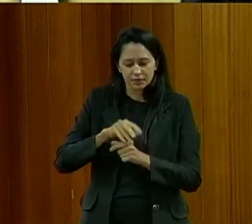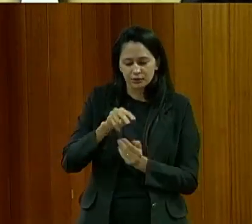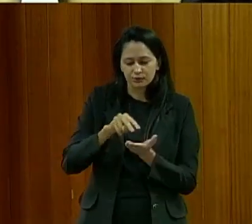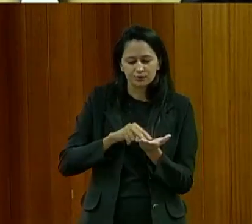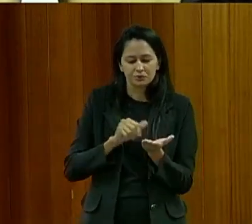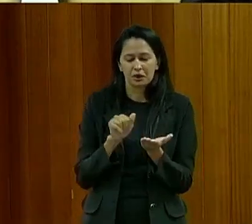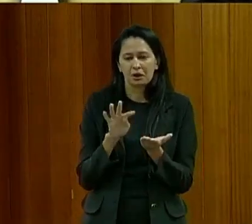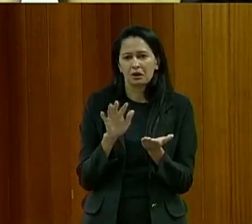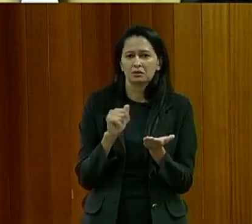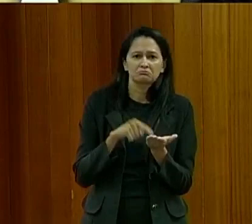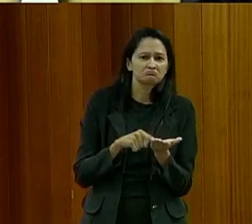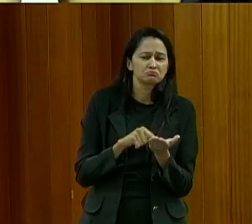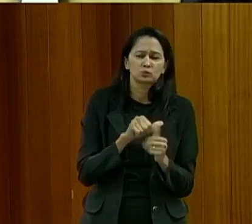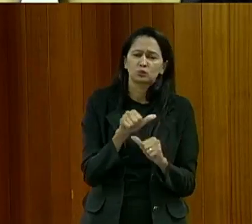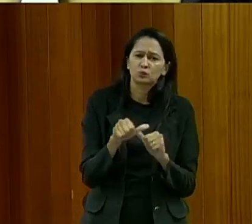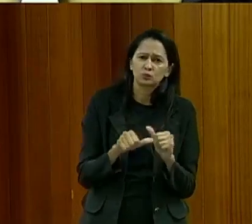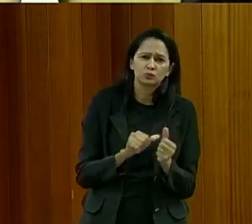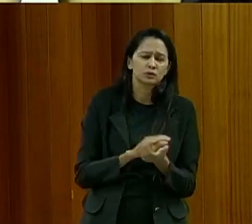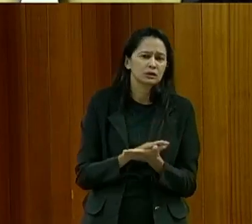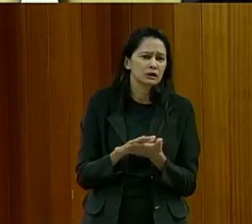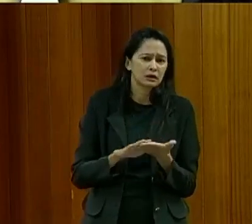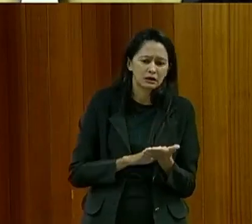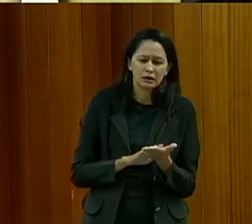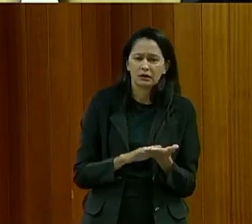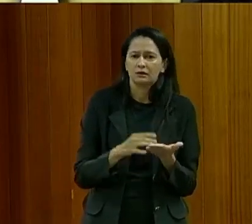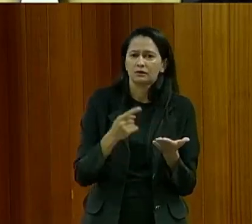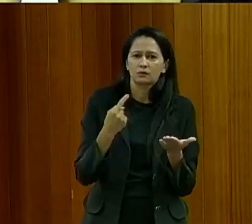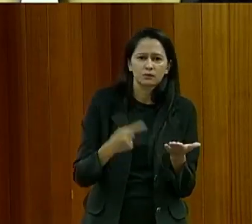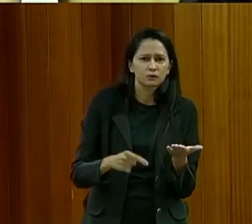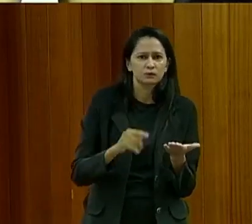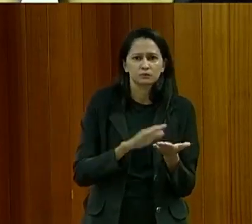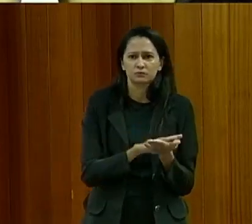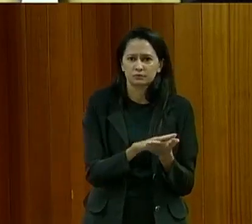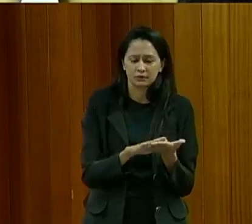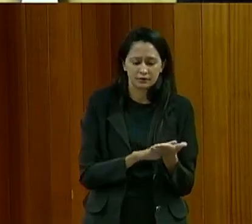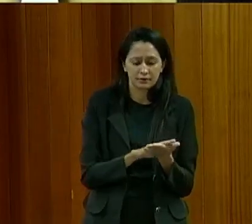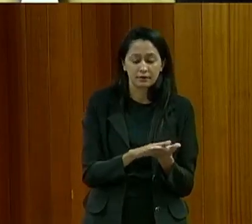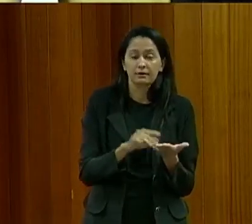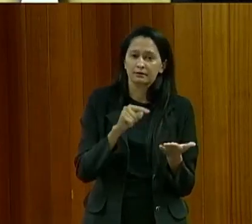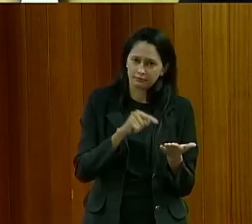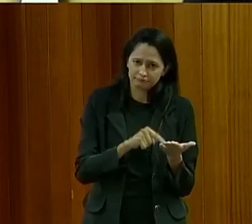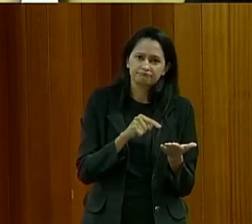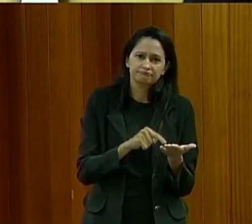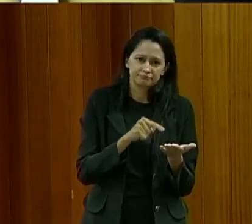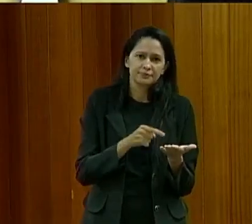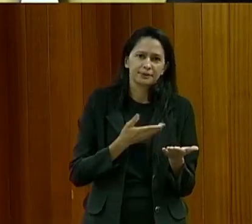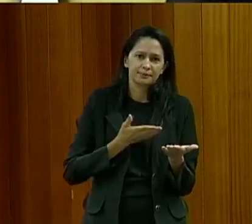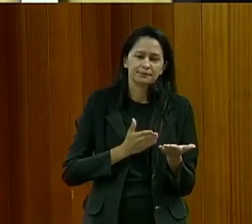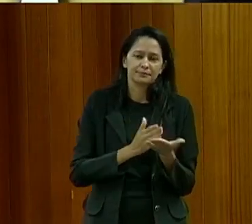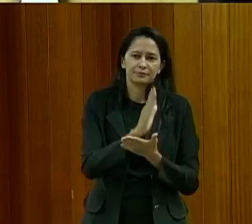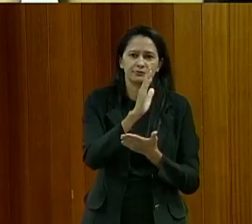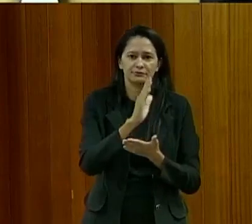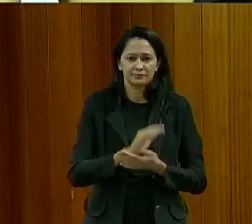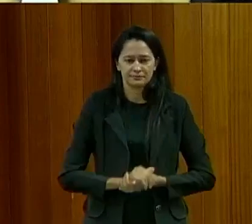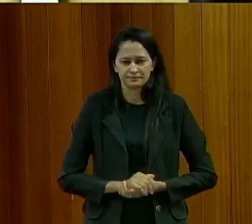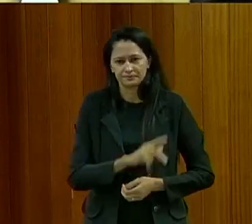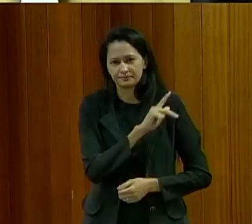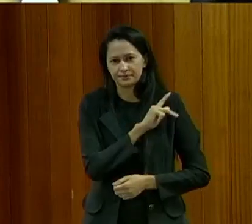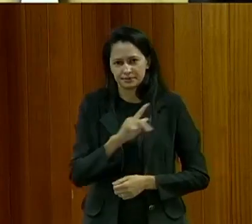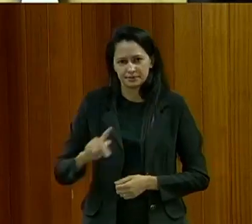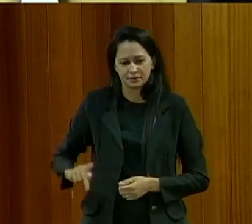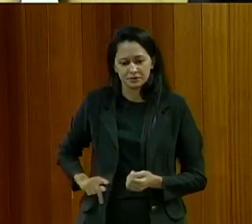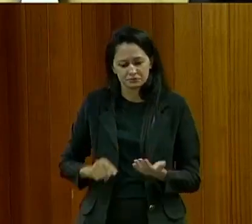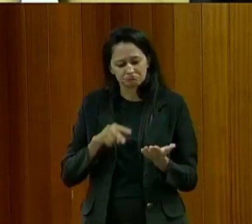que não havendo pedido de retificação ou impugnação, foi declarado aprovada pelo senhor presidente